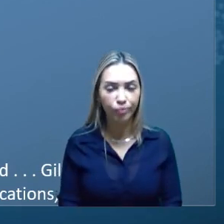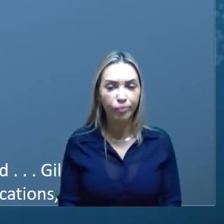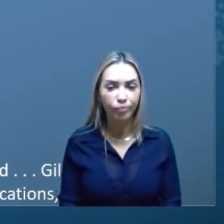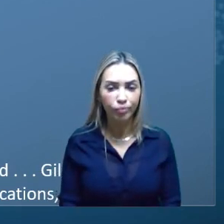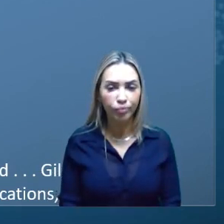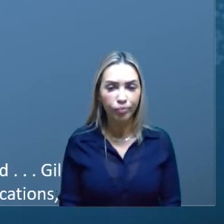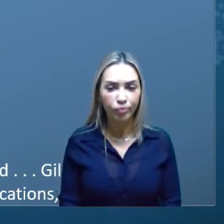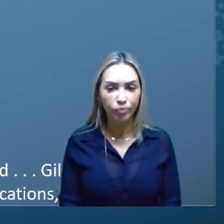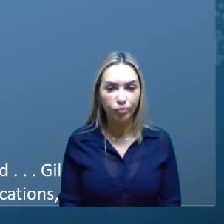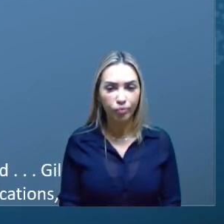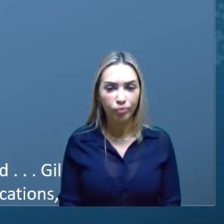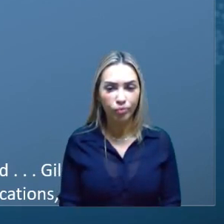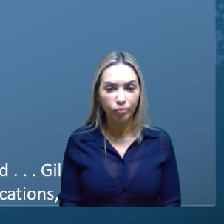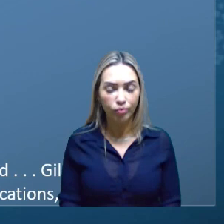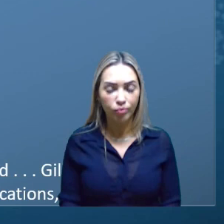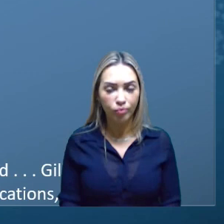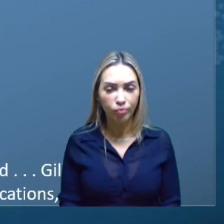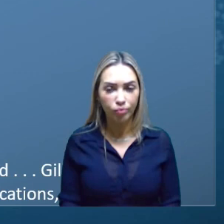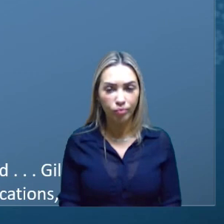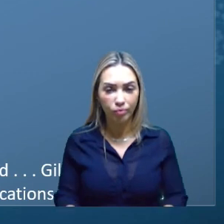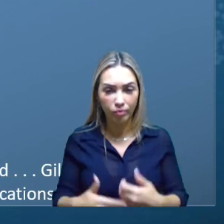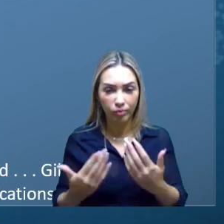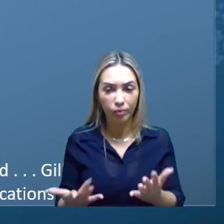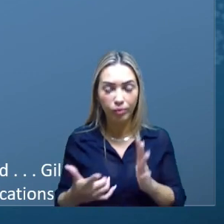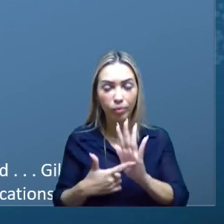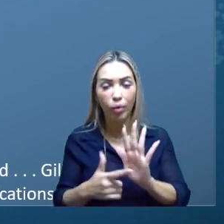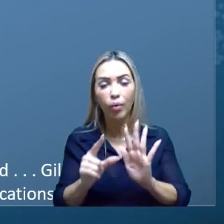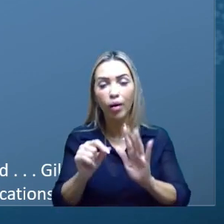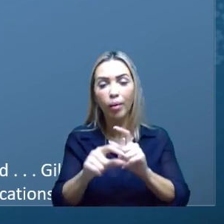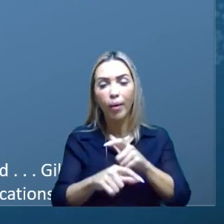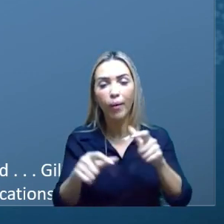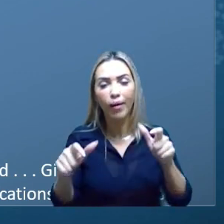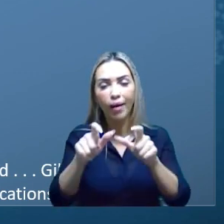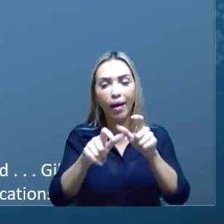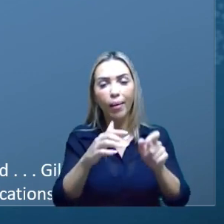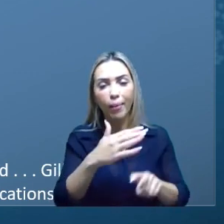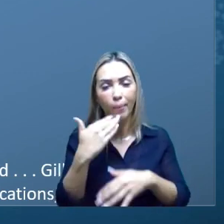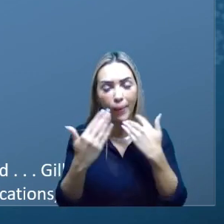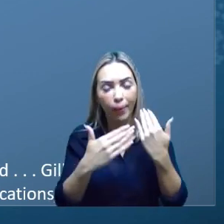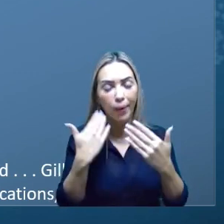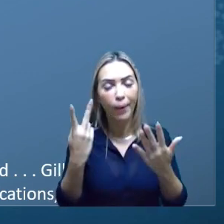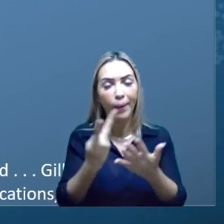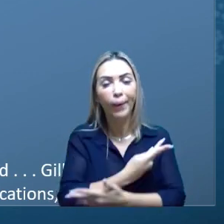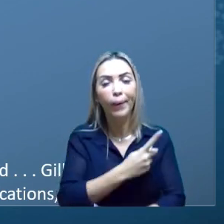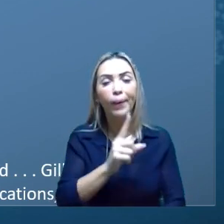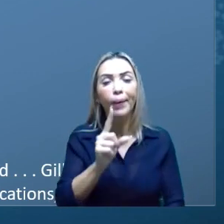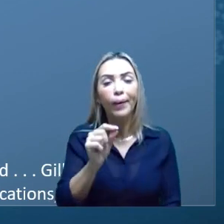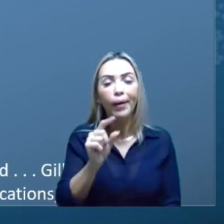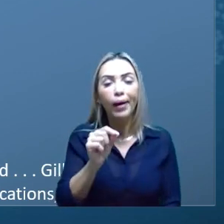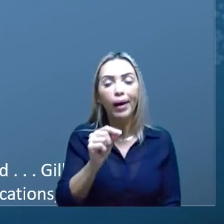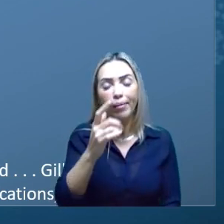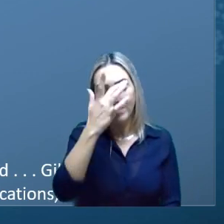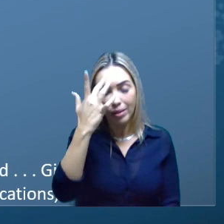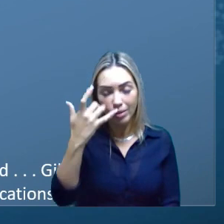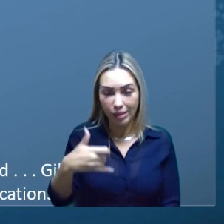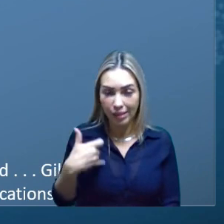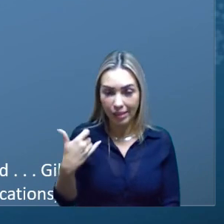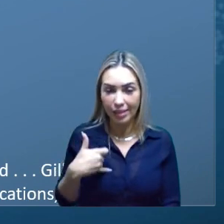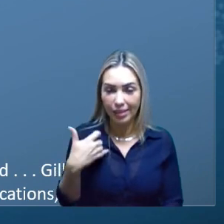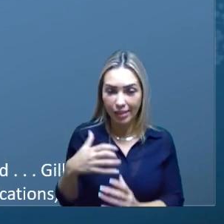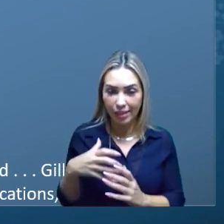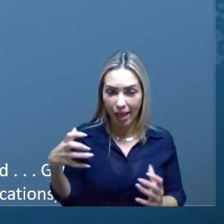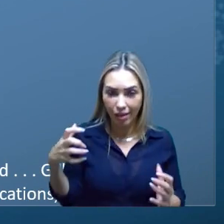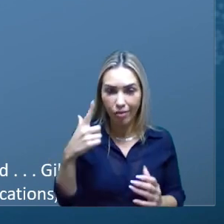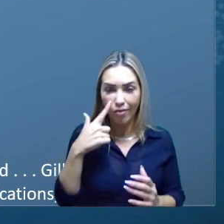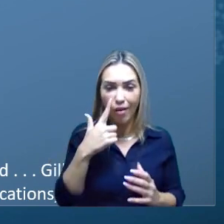E então, isso mostra que a maioria dessas mortes aconteceram com idosos, e você vê um efeito